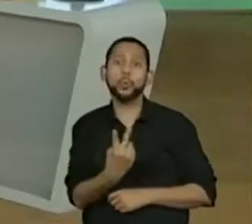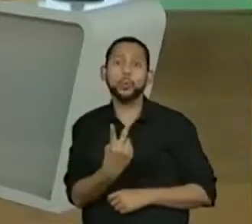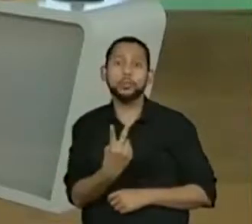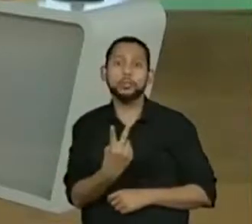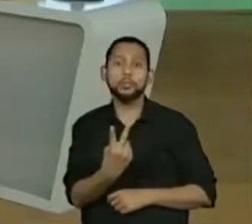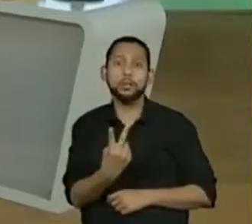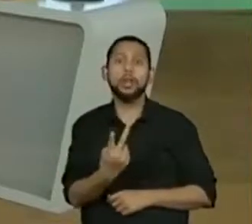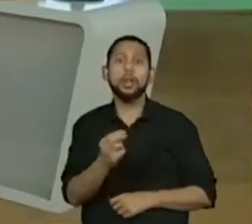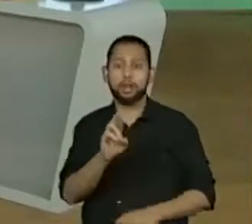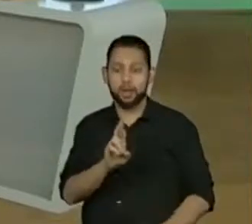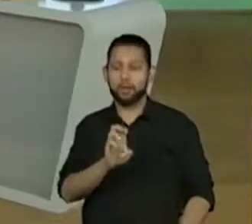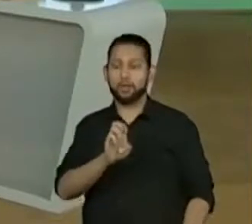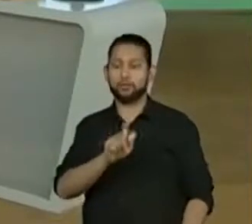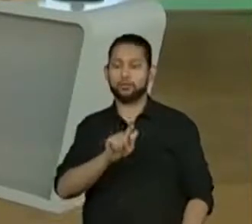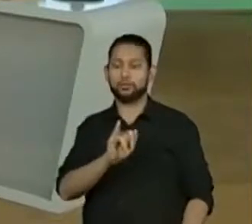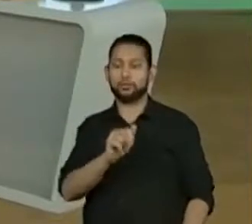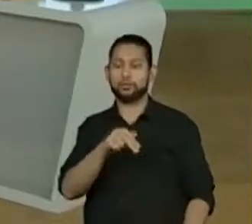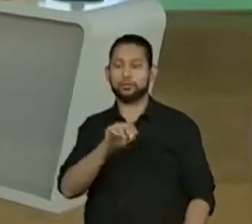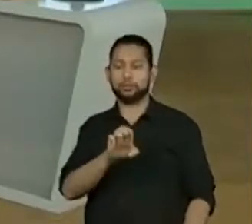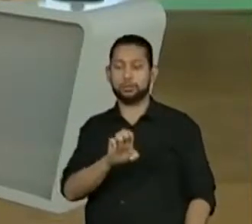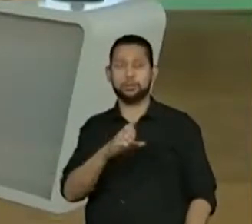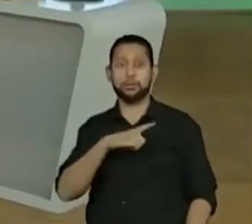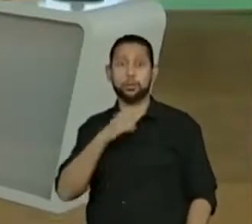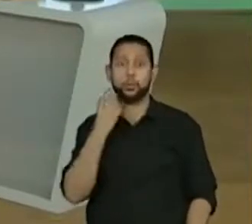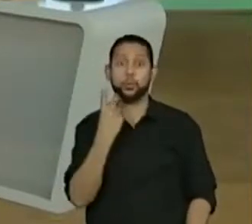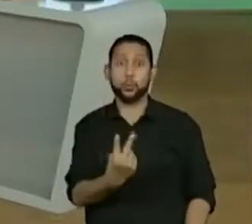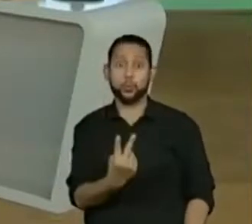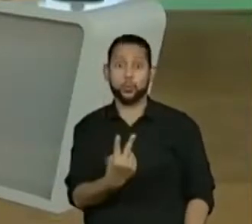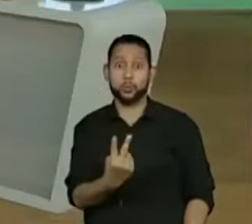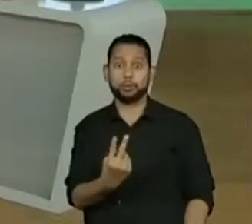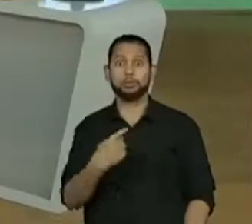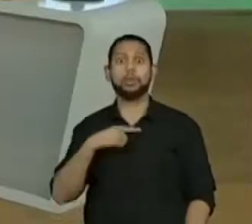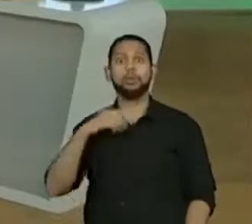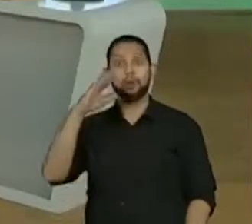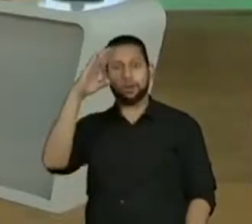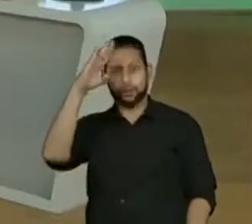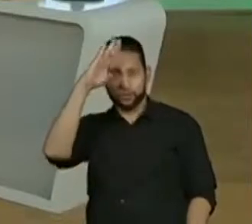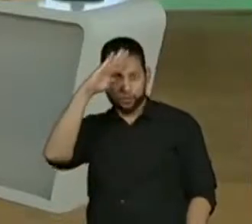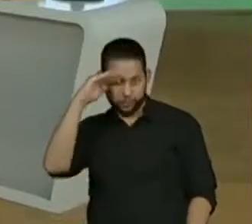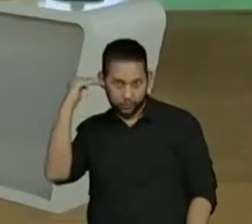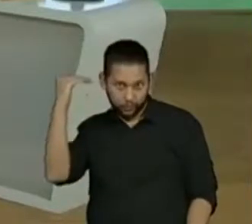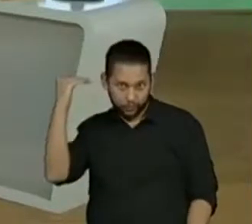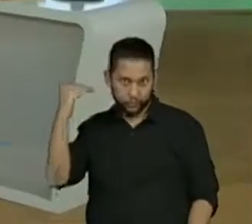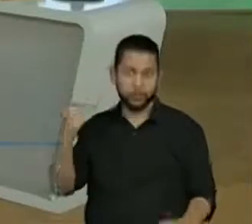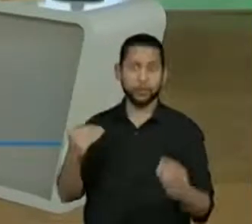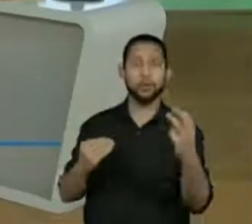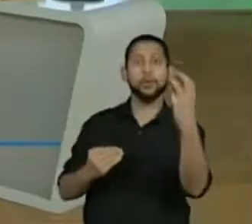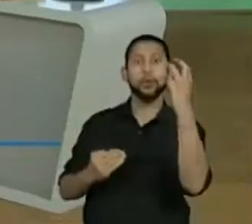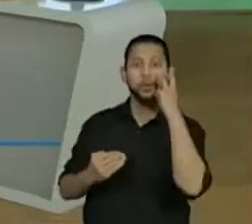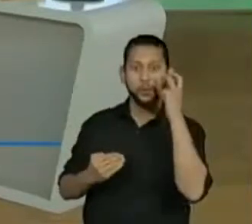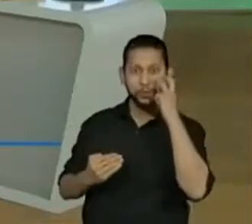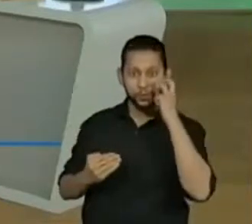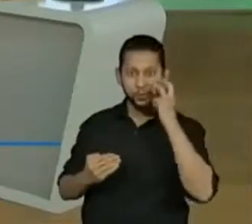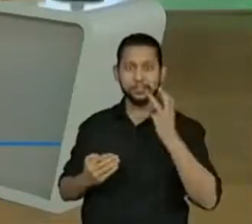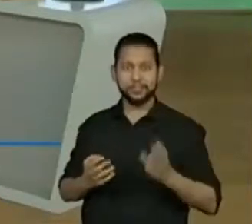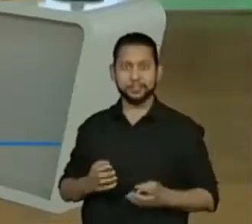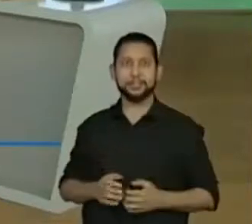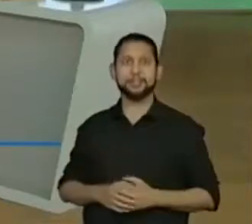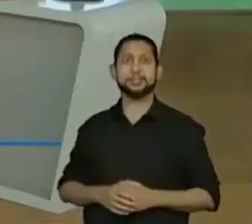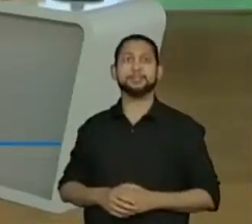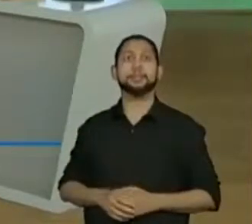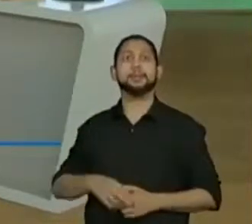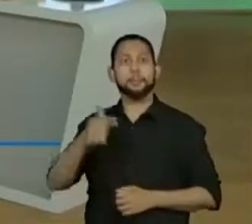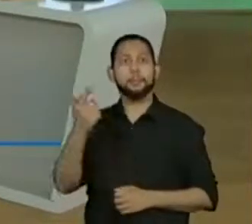Regiane aqui no centro de mídias né então eu tô colocando sobrenome e aqui com a foto nem precisava né Mas vamos lá